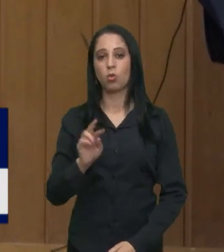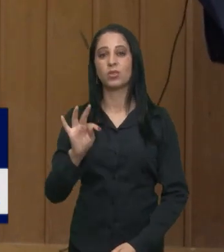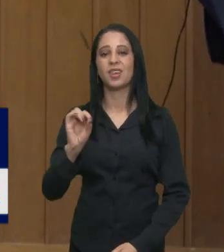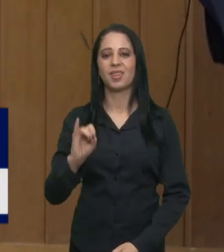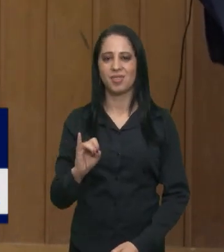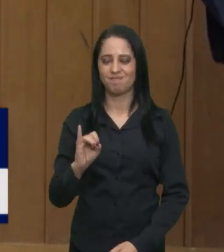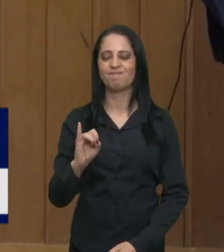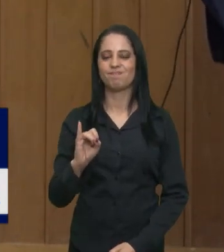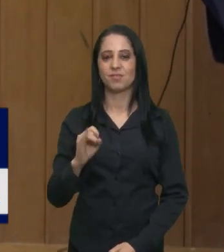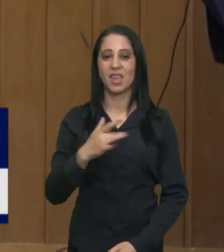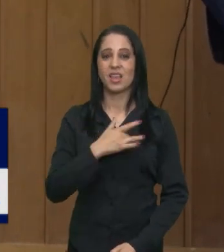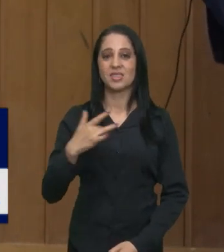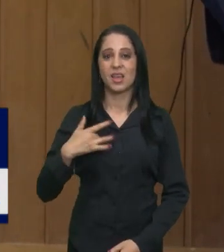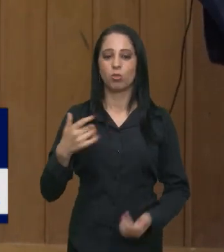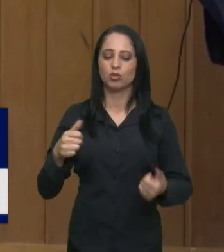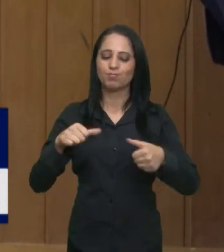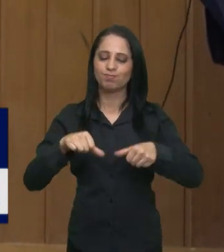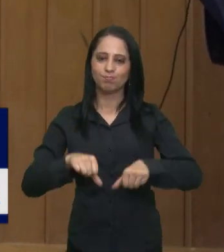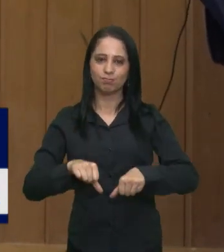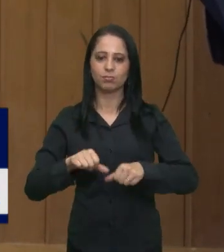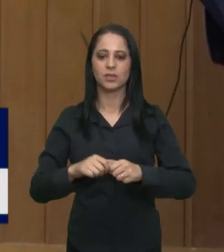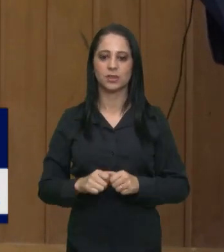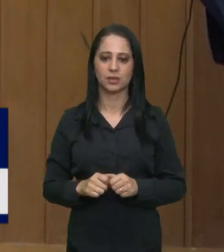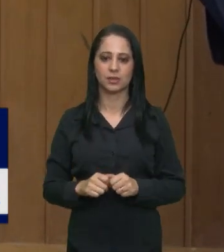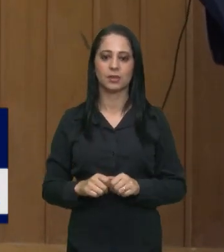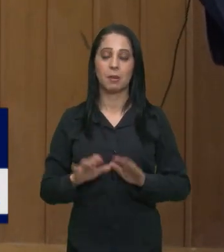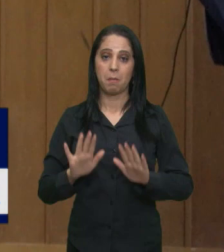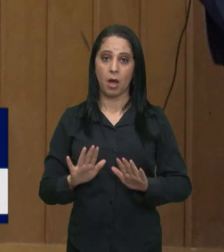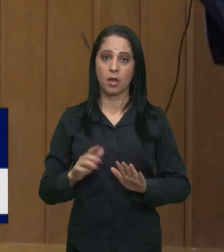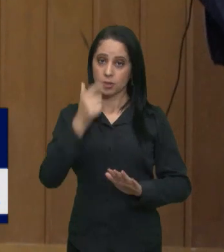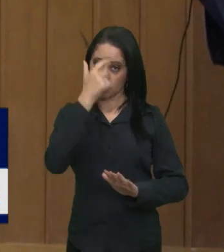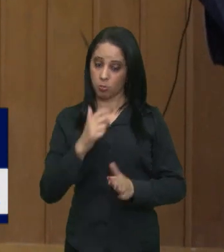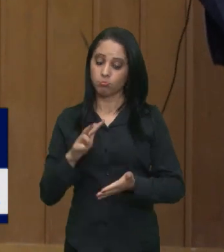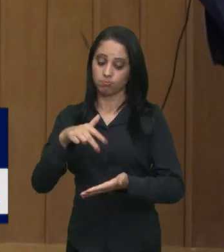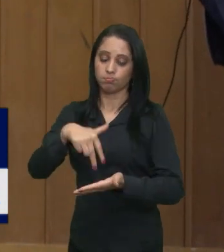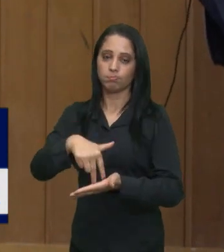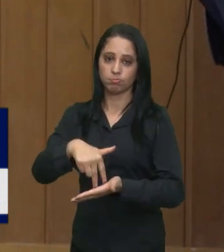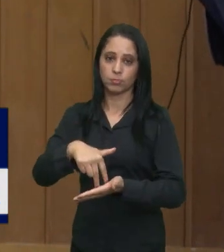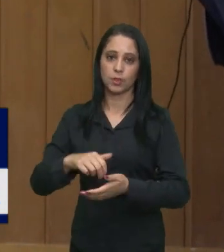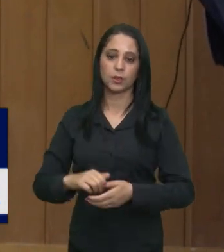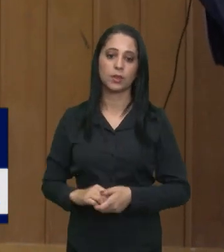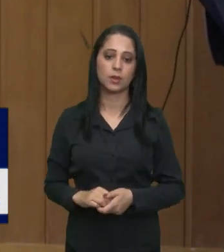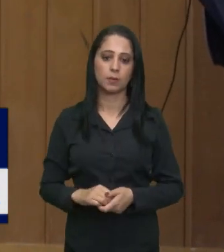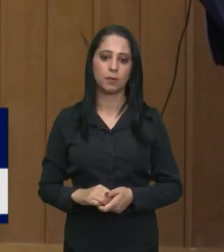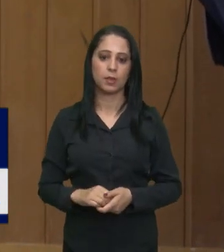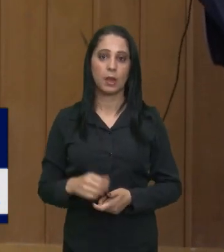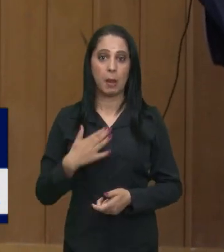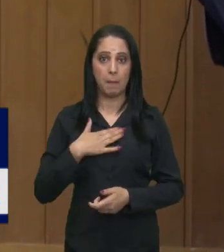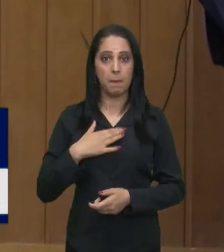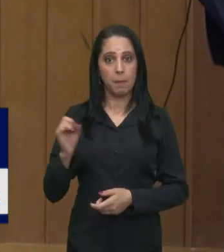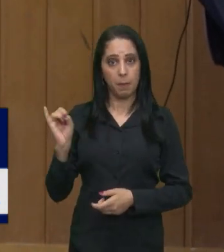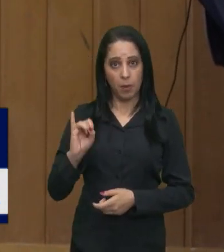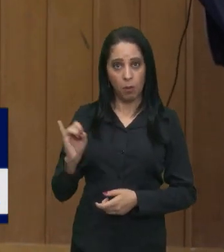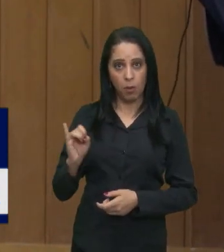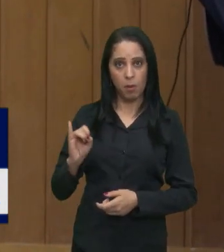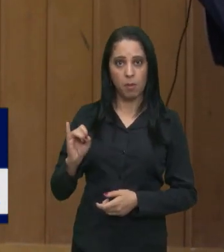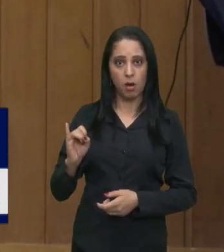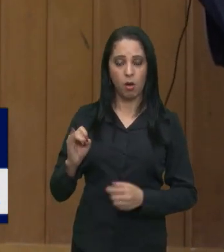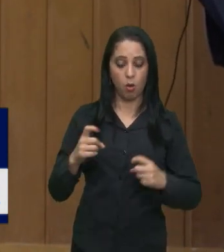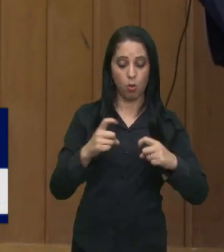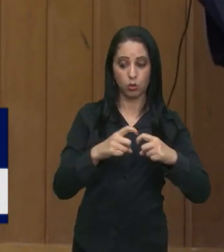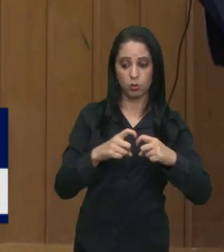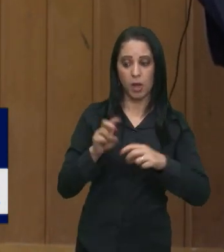bem e apesar disso a gente está aqui. E o meu irmão foi muito bem cuidado pelos médicos,